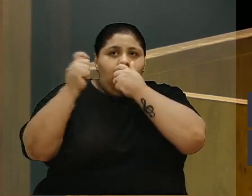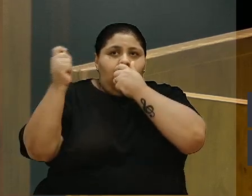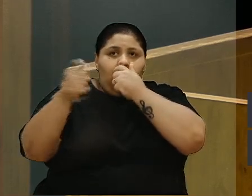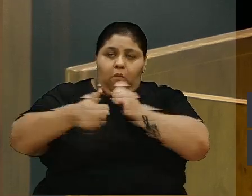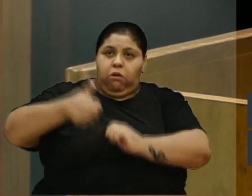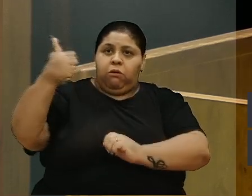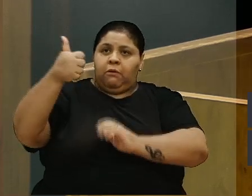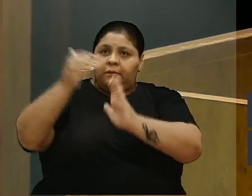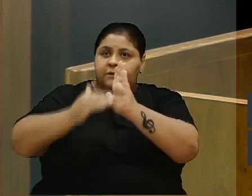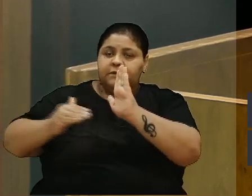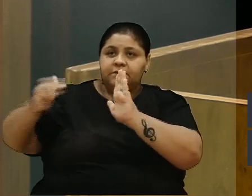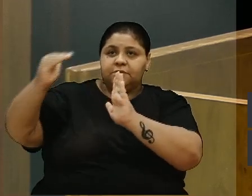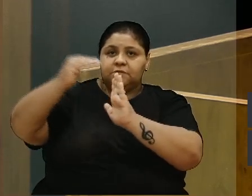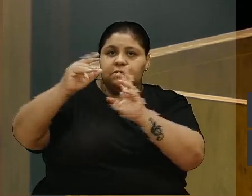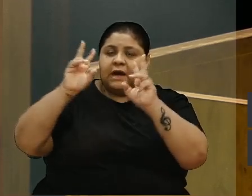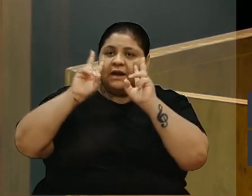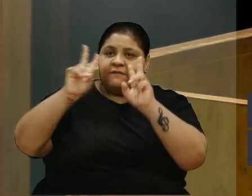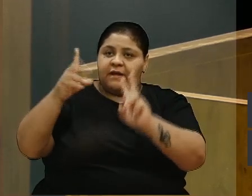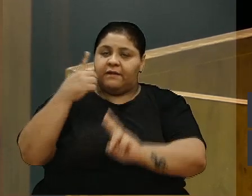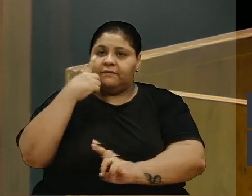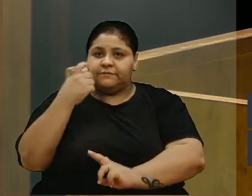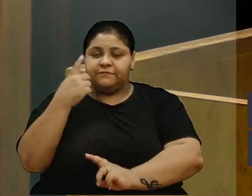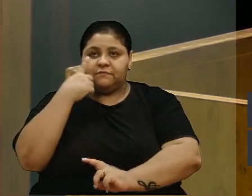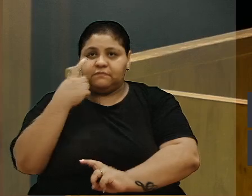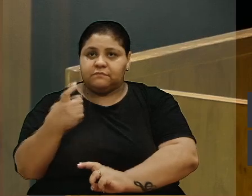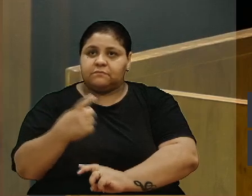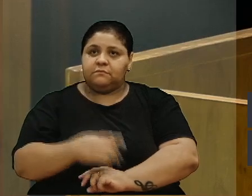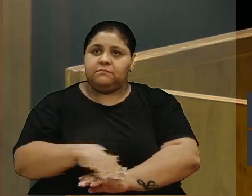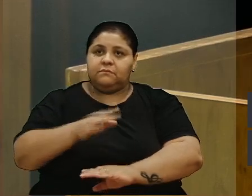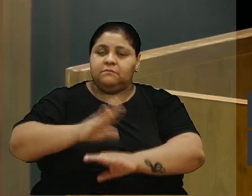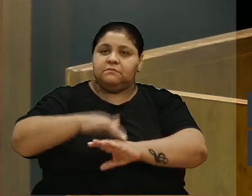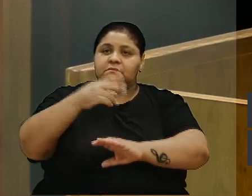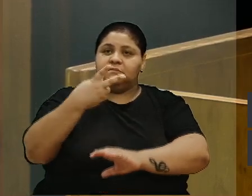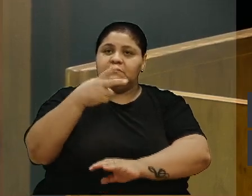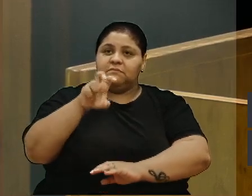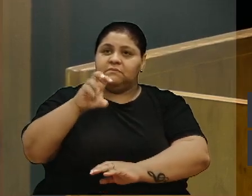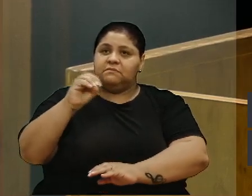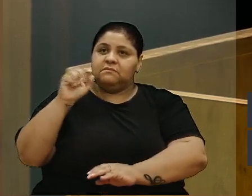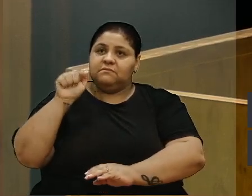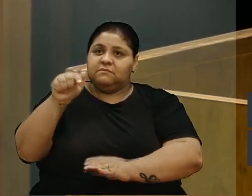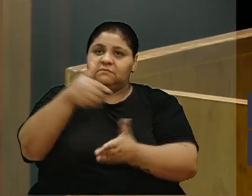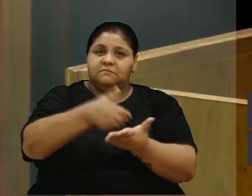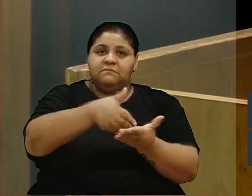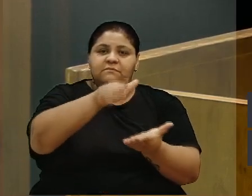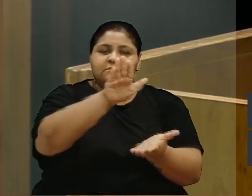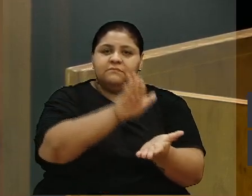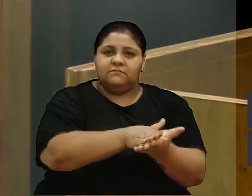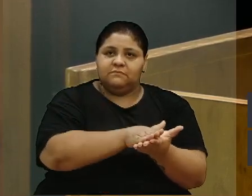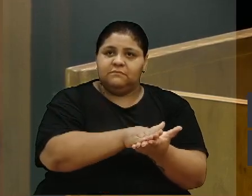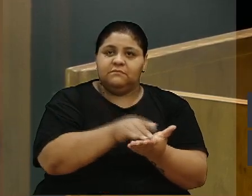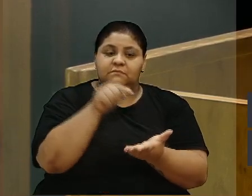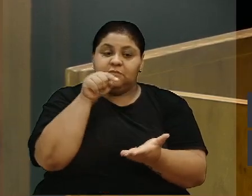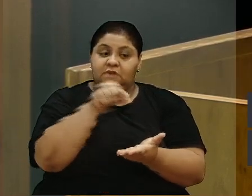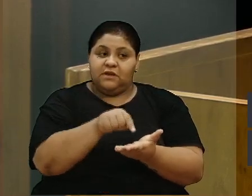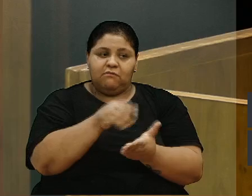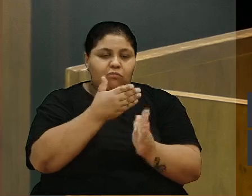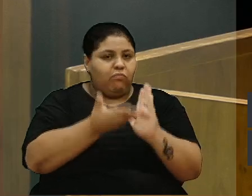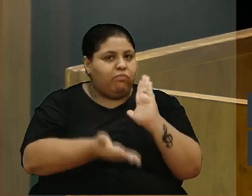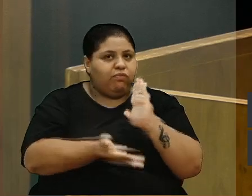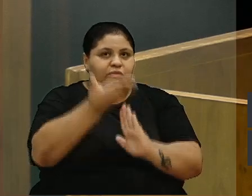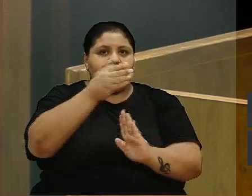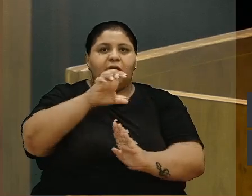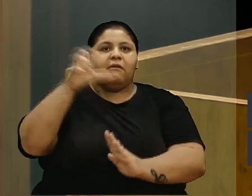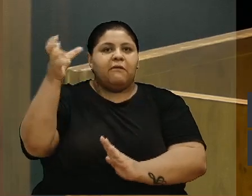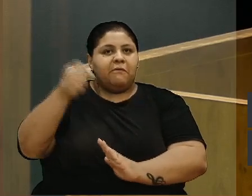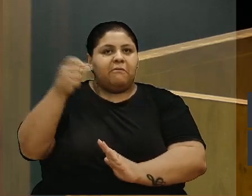primeiro lugar no pódio. Veja que interessante, Sandro Fantinel. Mais de 250 mil multas aplicadas. Esse é o nosso recorde. Eduardo Leite está